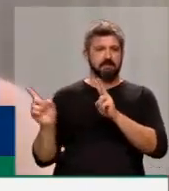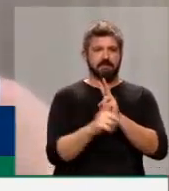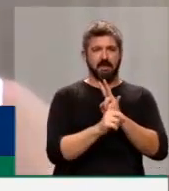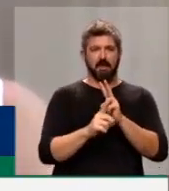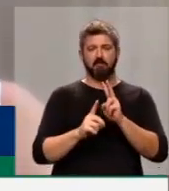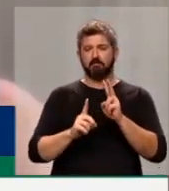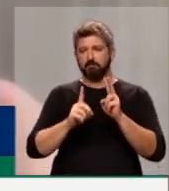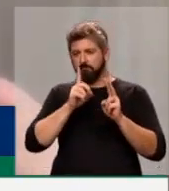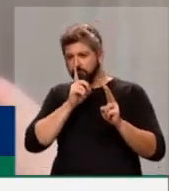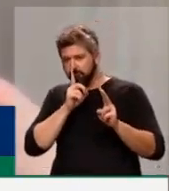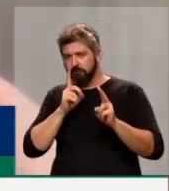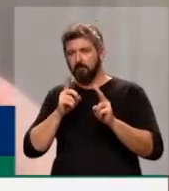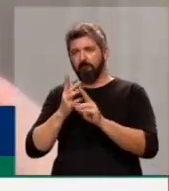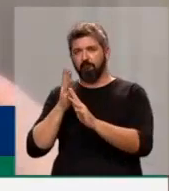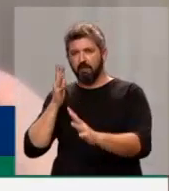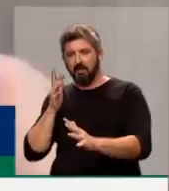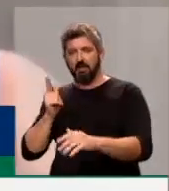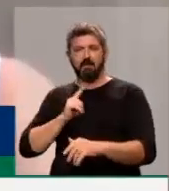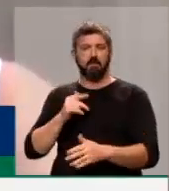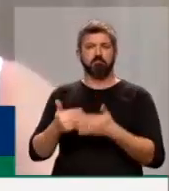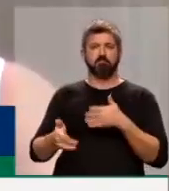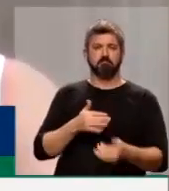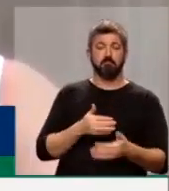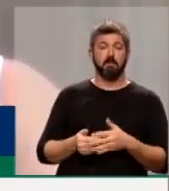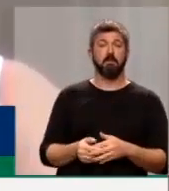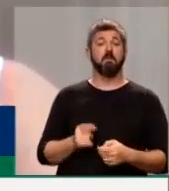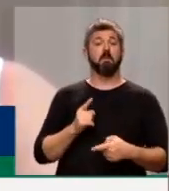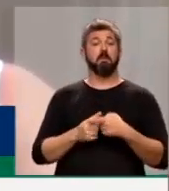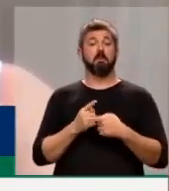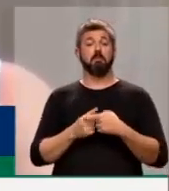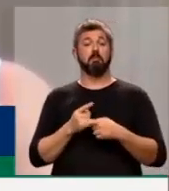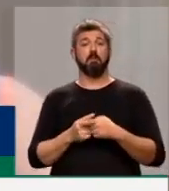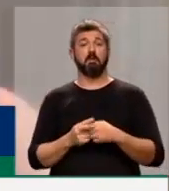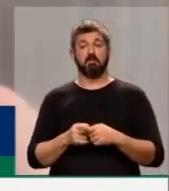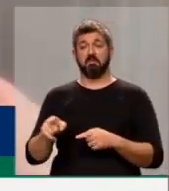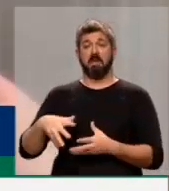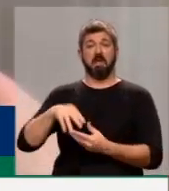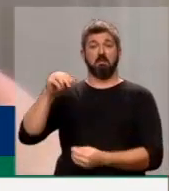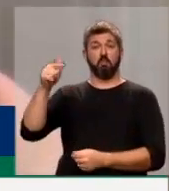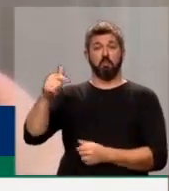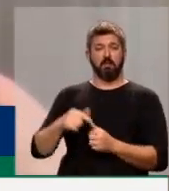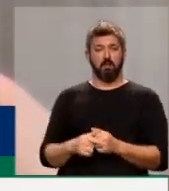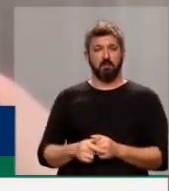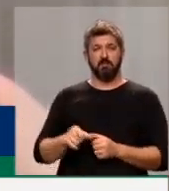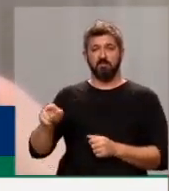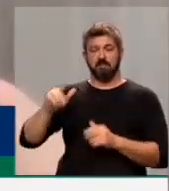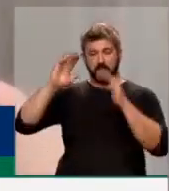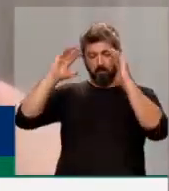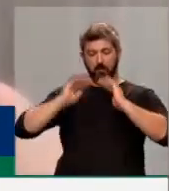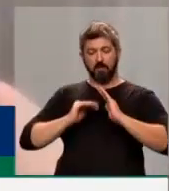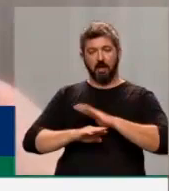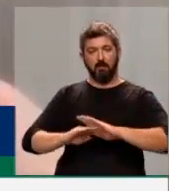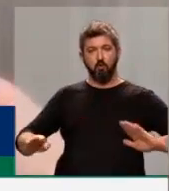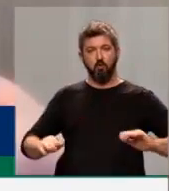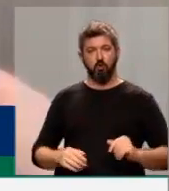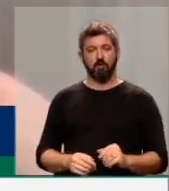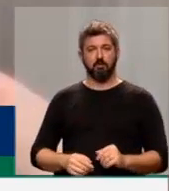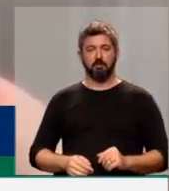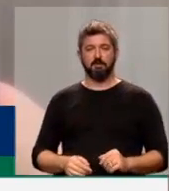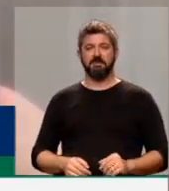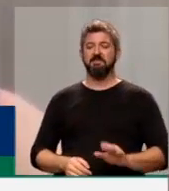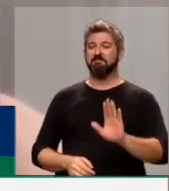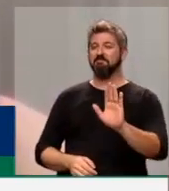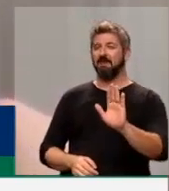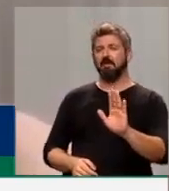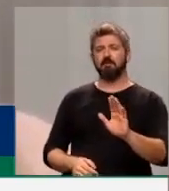sair, ficar na fila ou não ficar na fila. Porque, afinal, um ser que não tem alma, ele tem que obedecer. Então, agora, como é que a